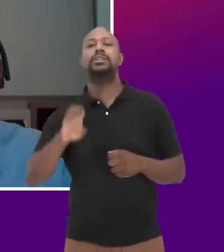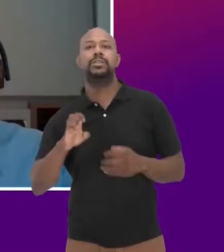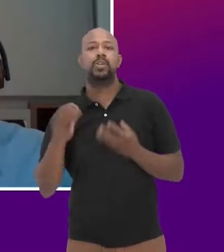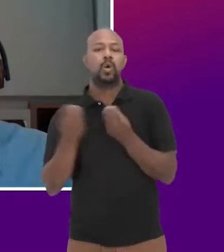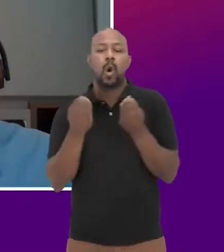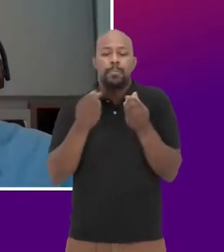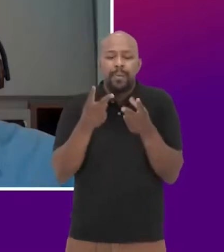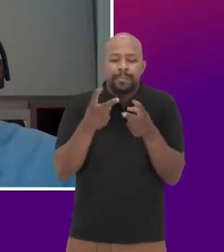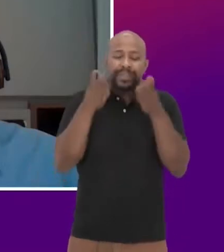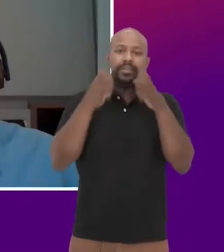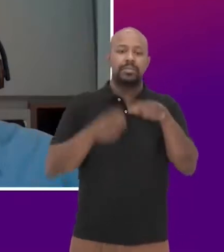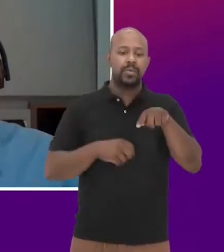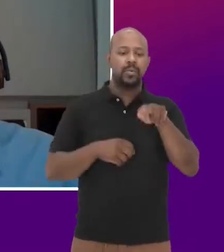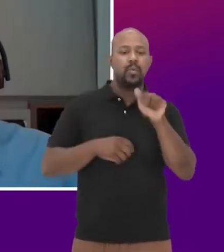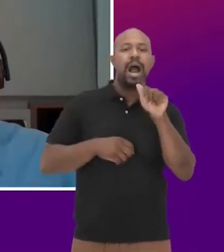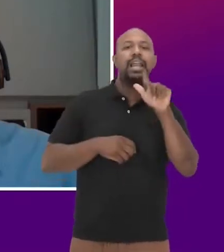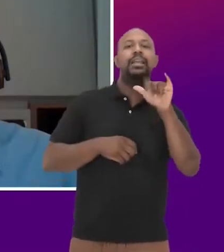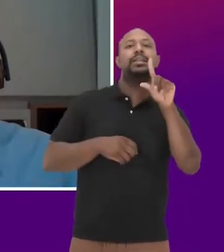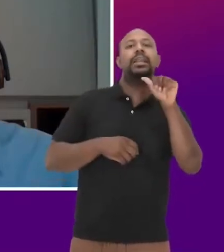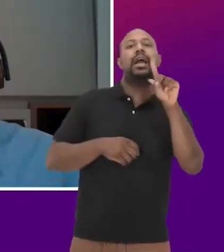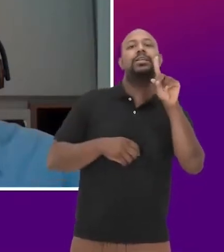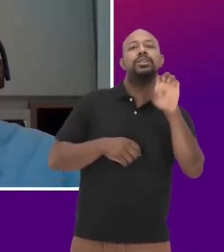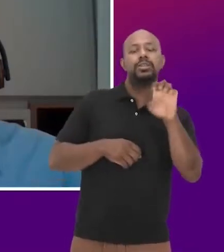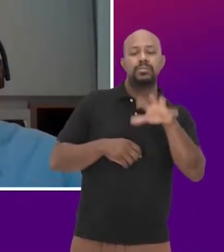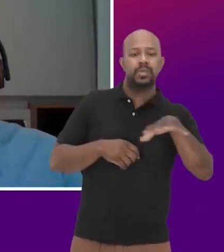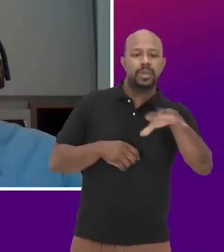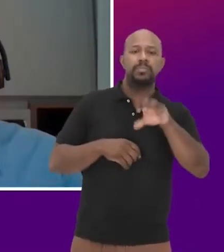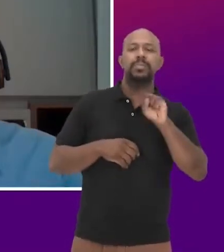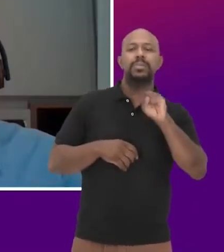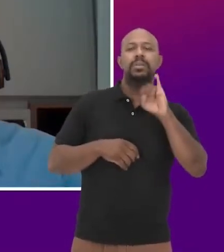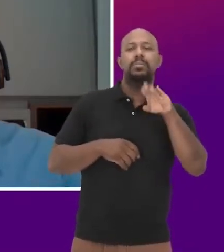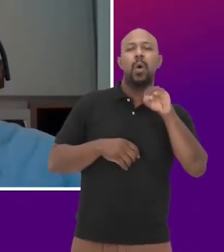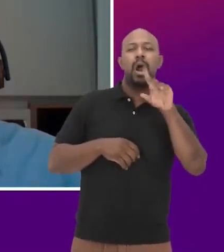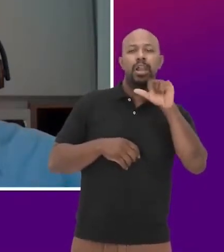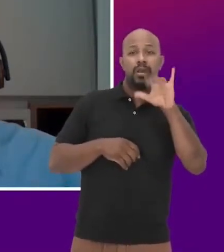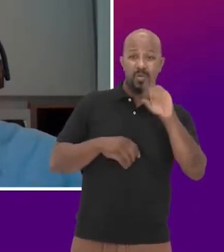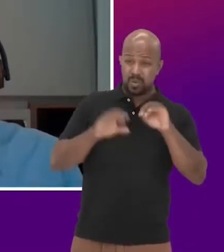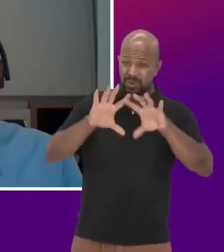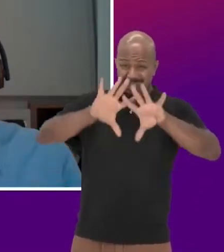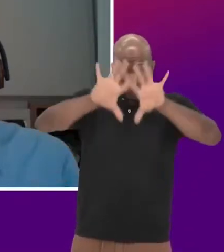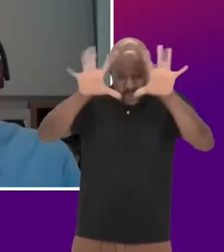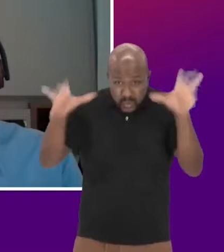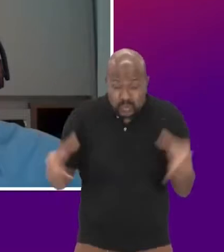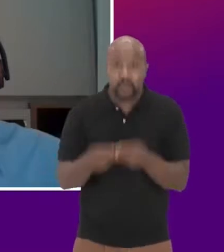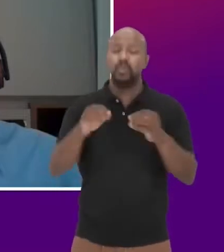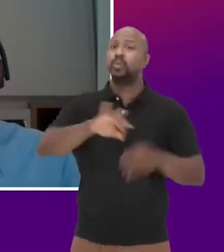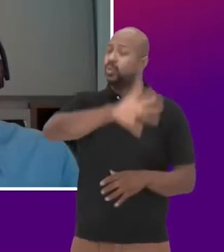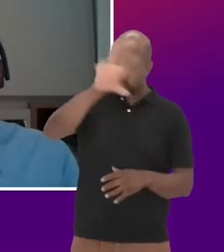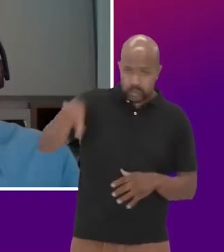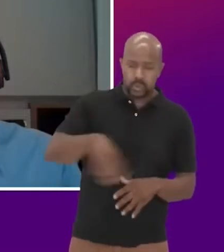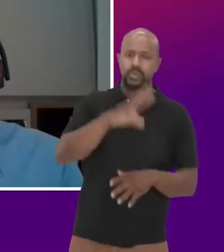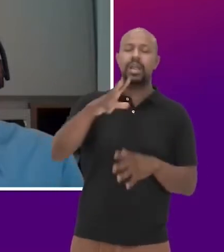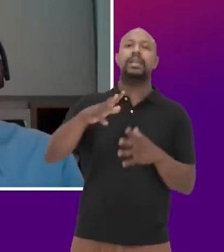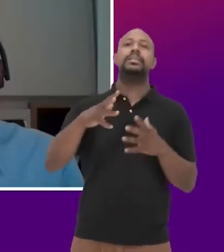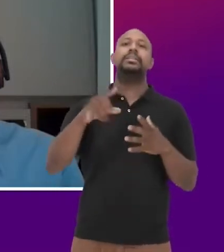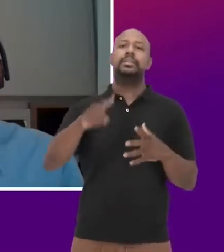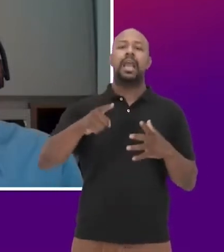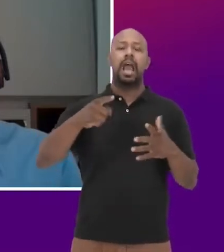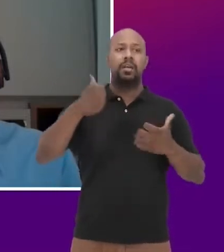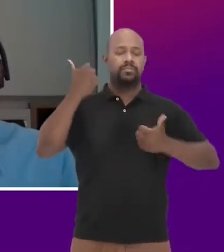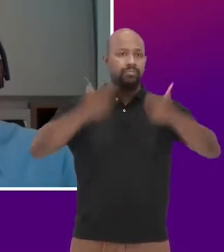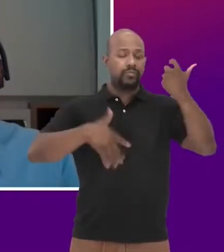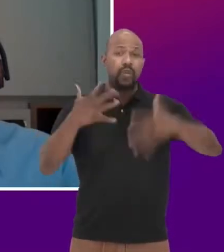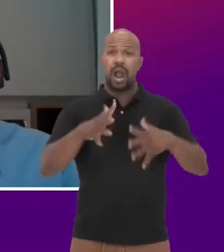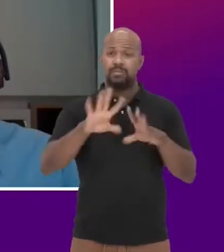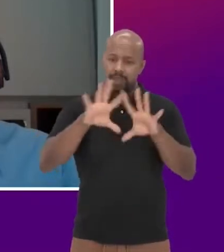é que eu percebo a qualidade no campo simbólico. Então, o simbolismo é o que une todo essa